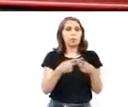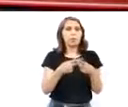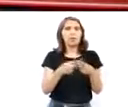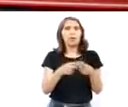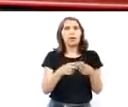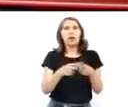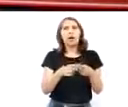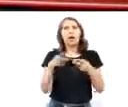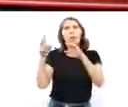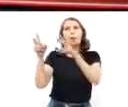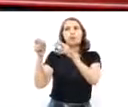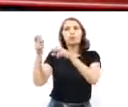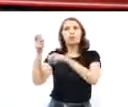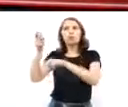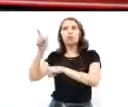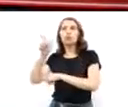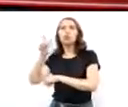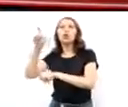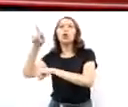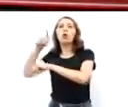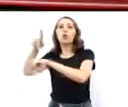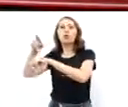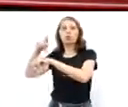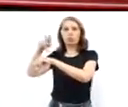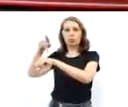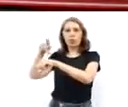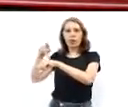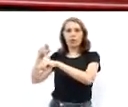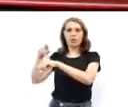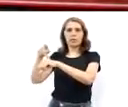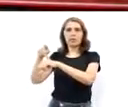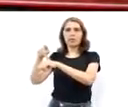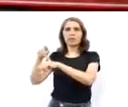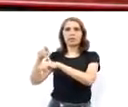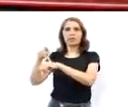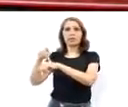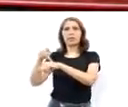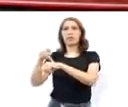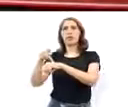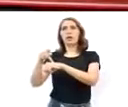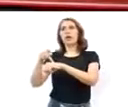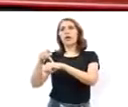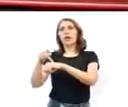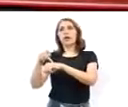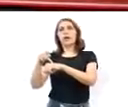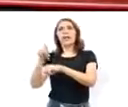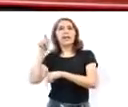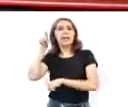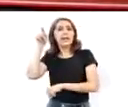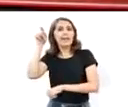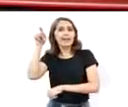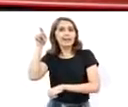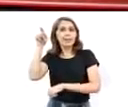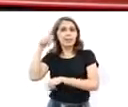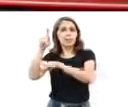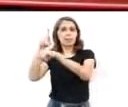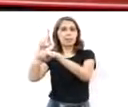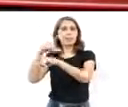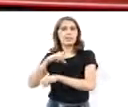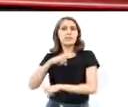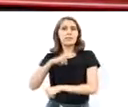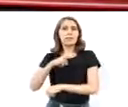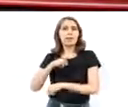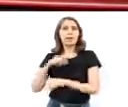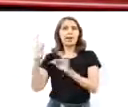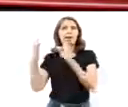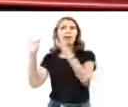outros países, como o Canadá, que logo adentrou para o ensino tecnológico, porque lá a internet é